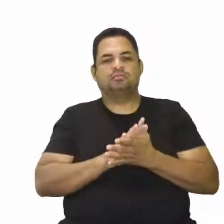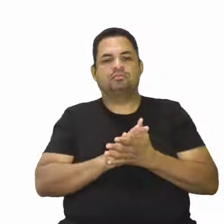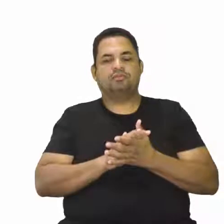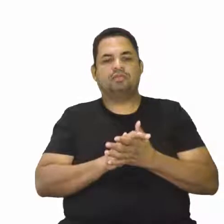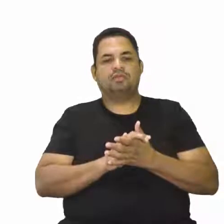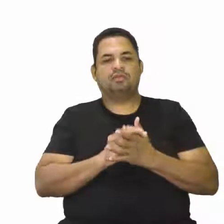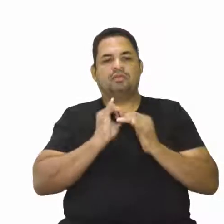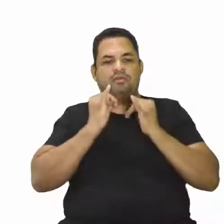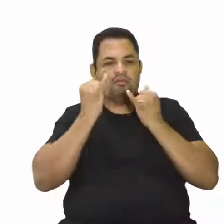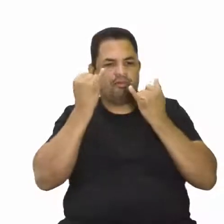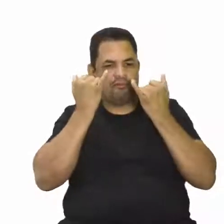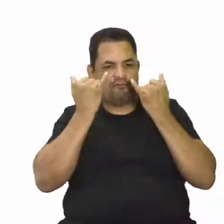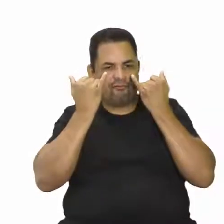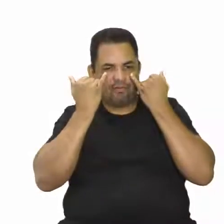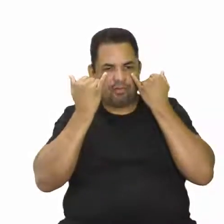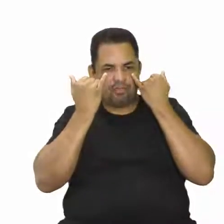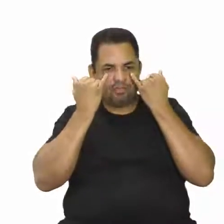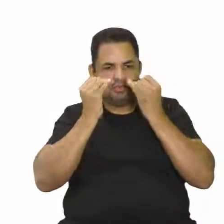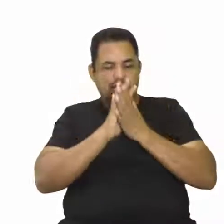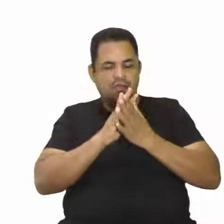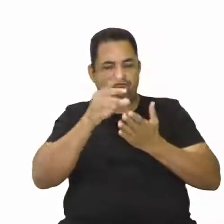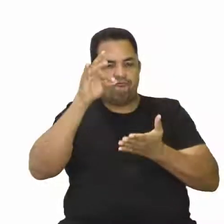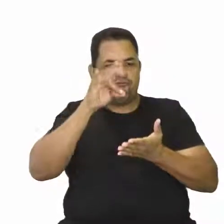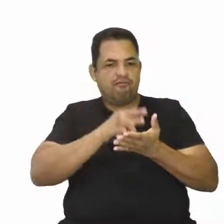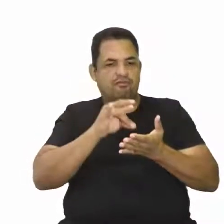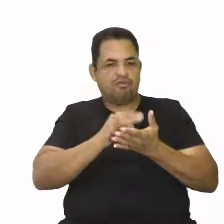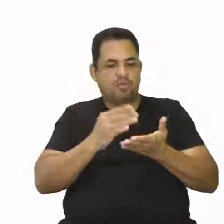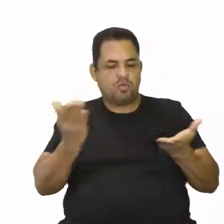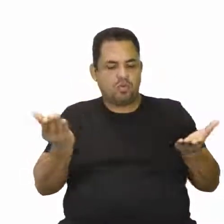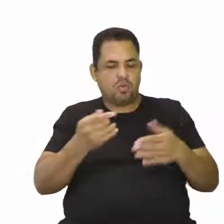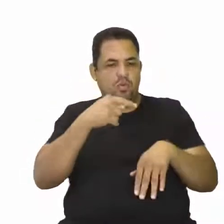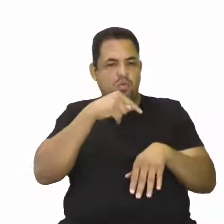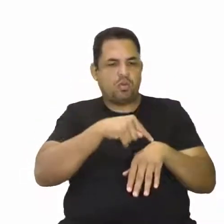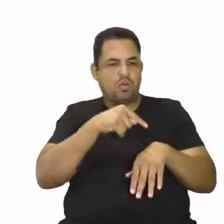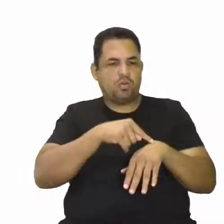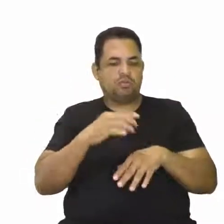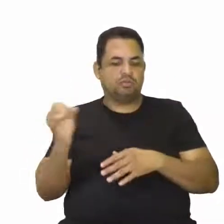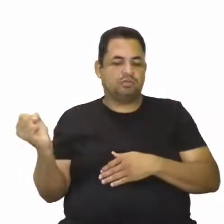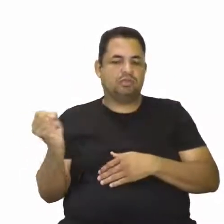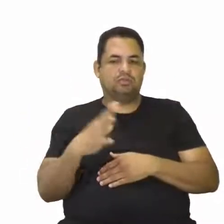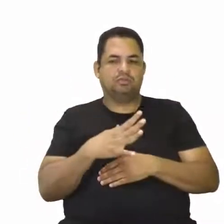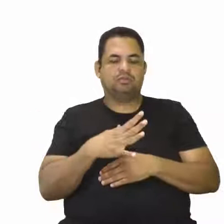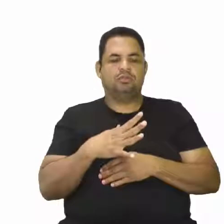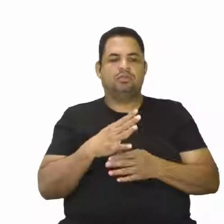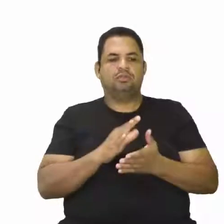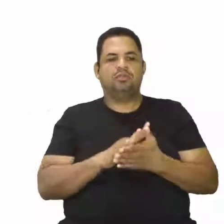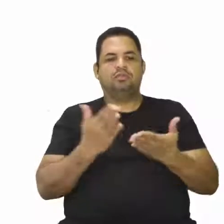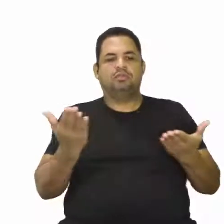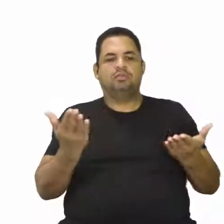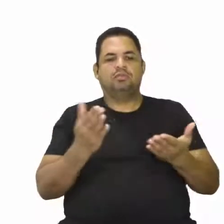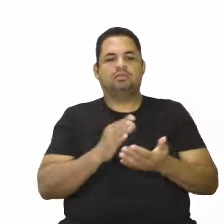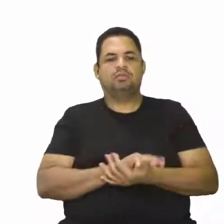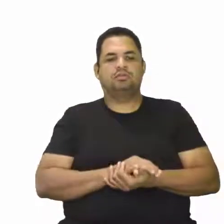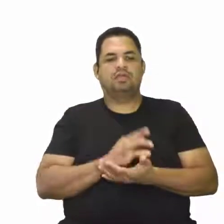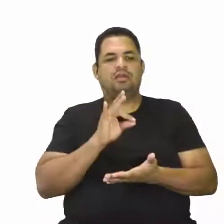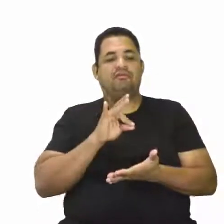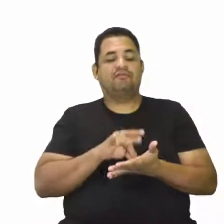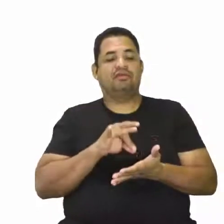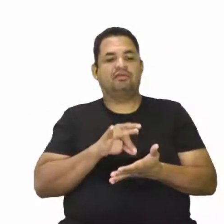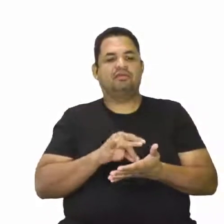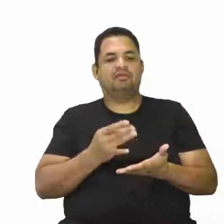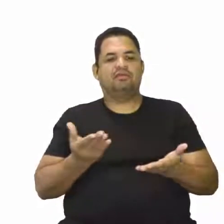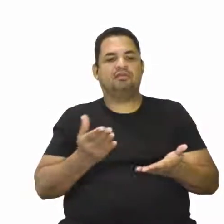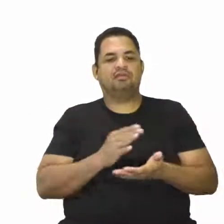clara, concreta, atual e novidade. Ela é